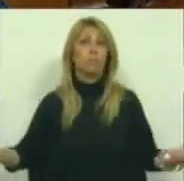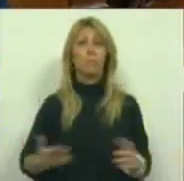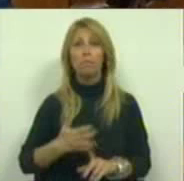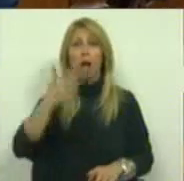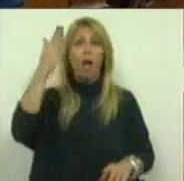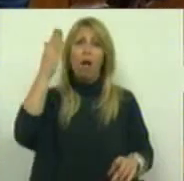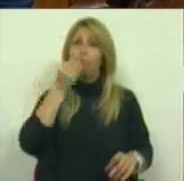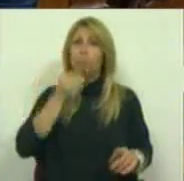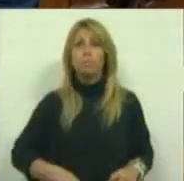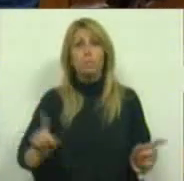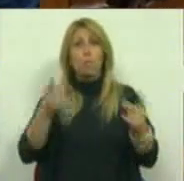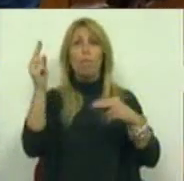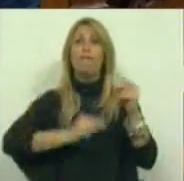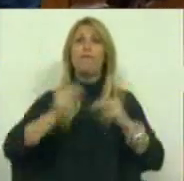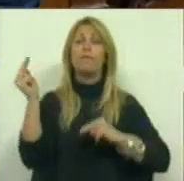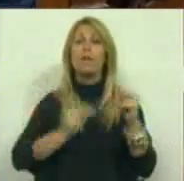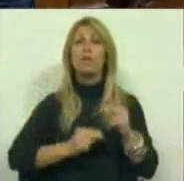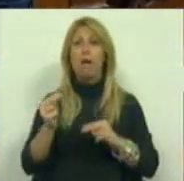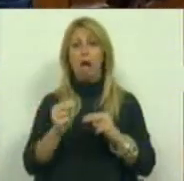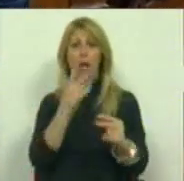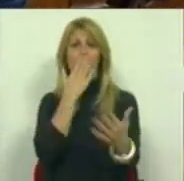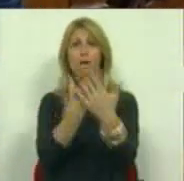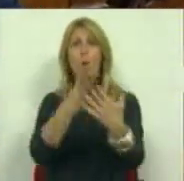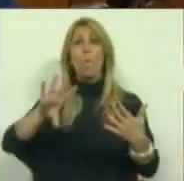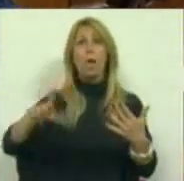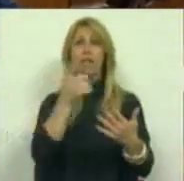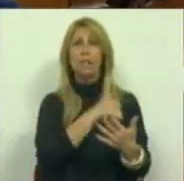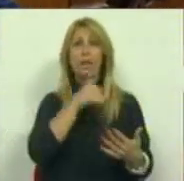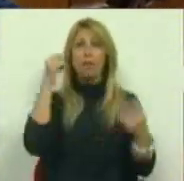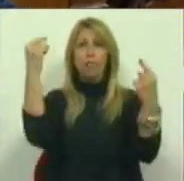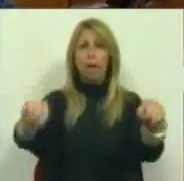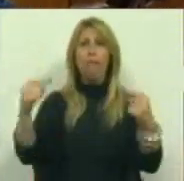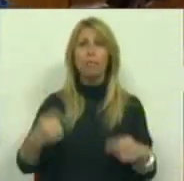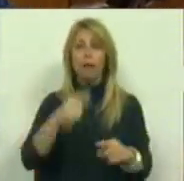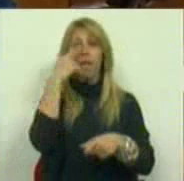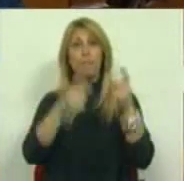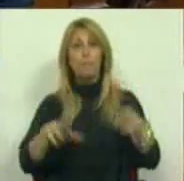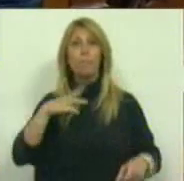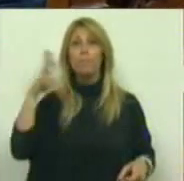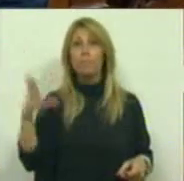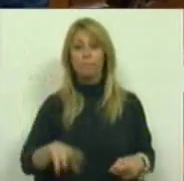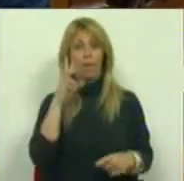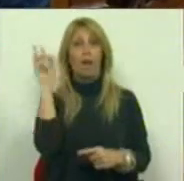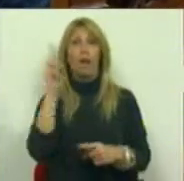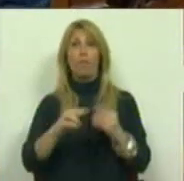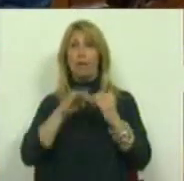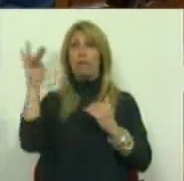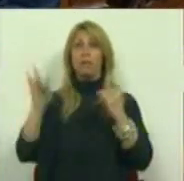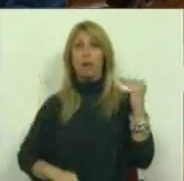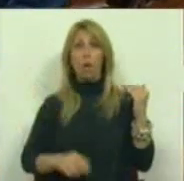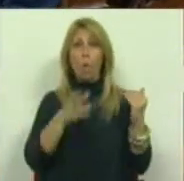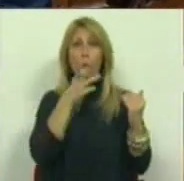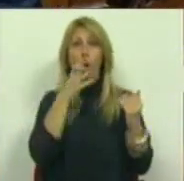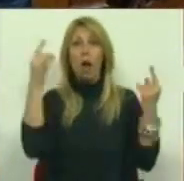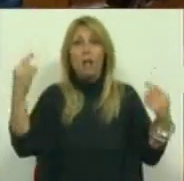fiscal e uma injustiça perante um país que está a passar tantos sacrifícios e perante os portugueses que veem estas desigualdades gritantes. E por